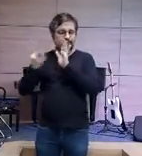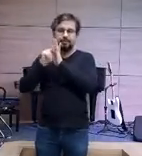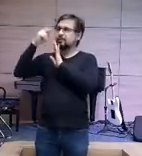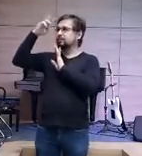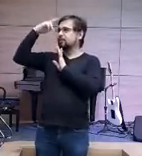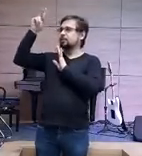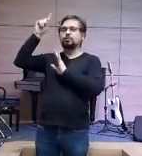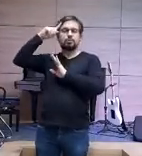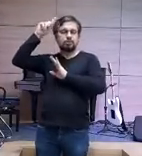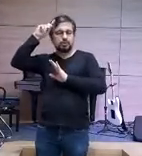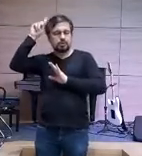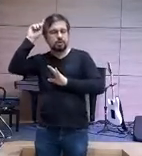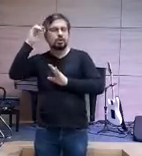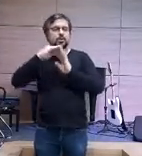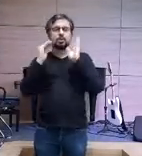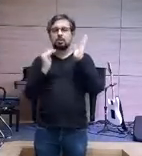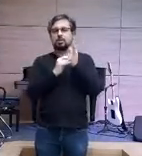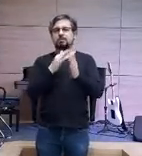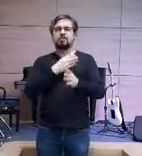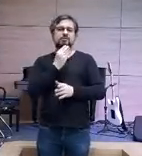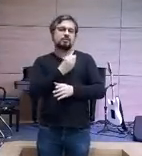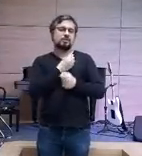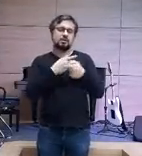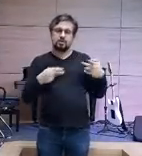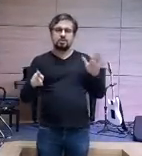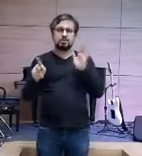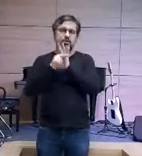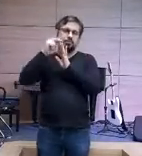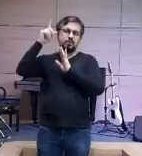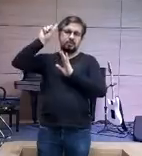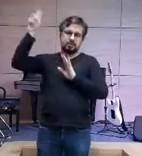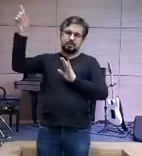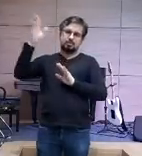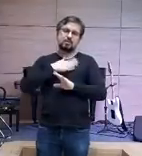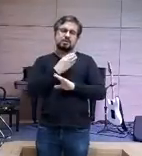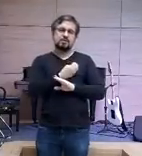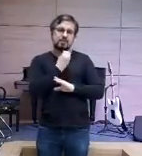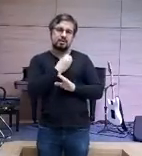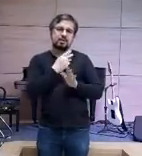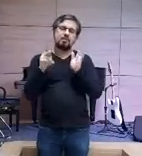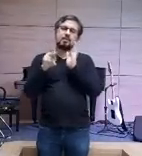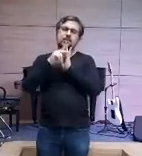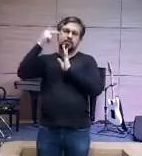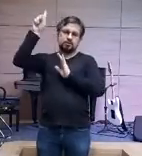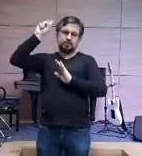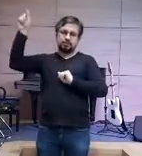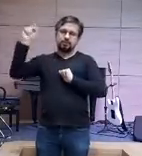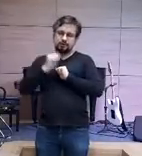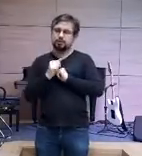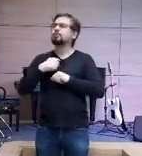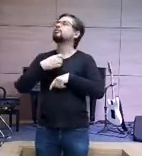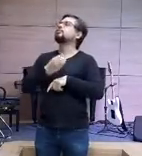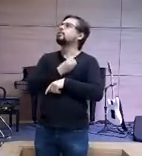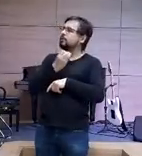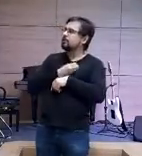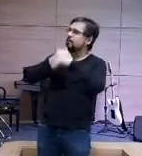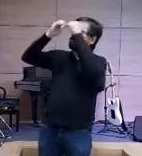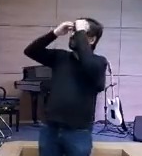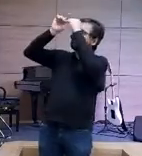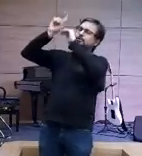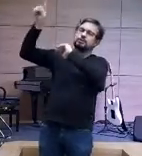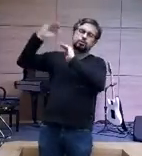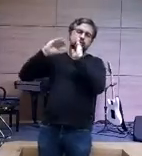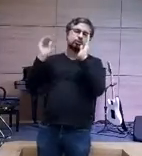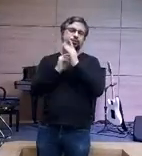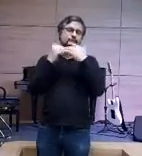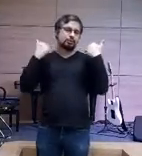para o senhor em todos os meus aspectos meus bens pertence a ti a minha vida pertence a ti eu vou viver para ti